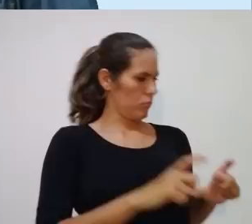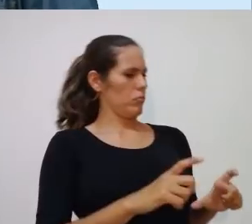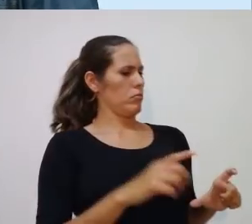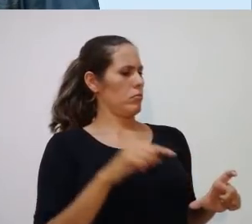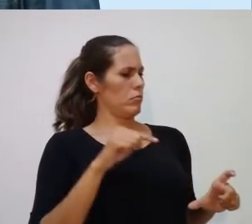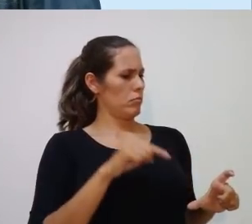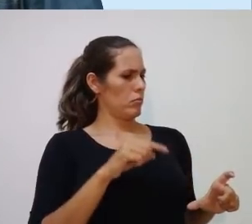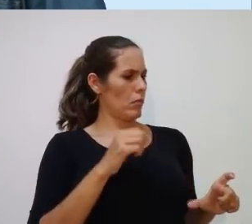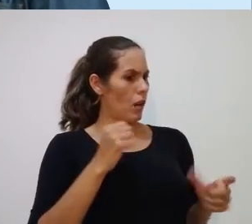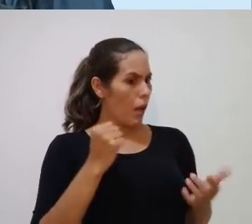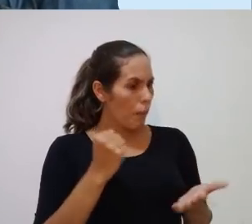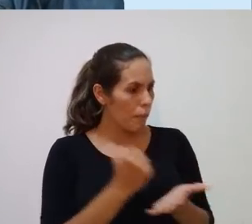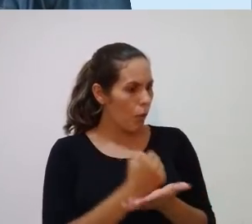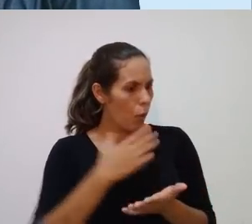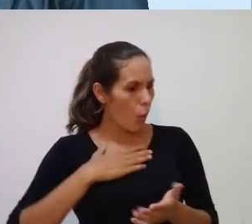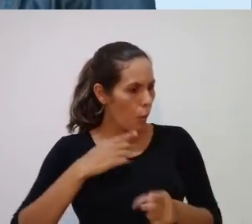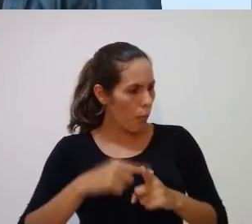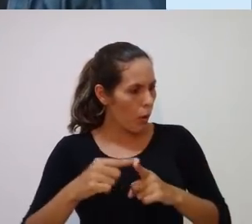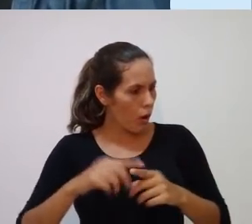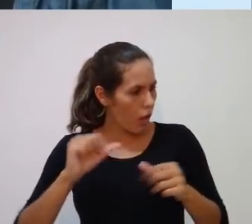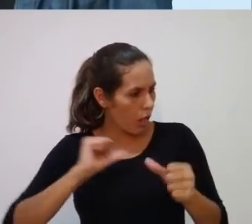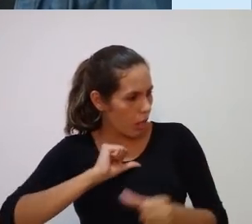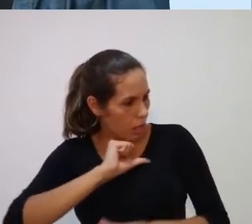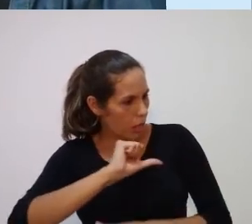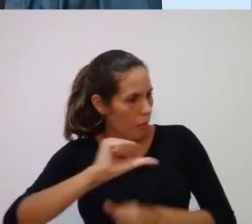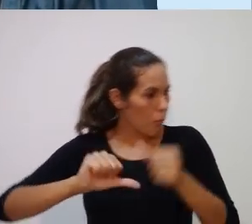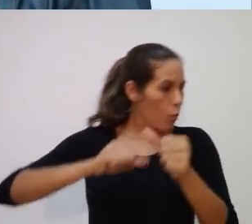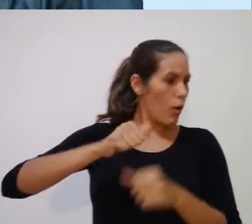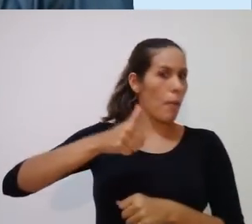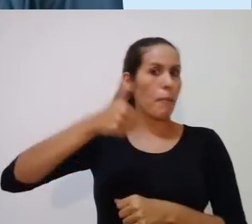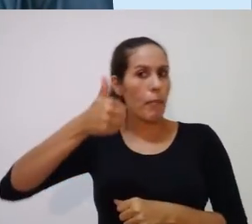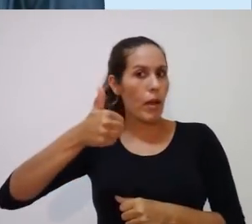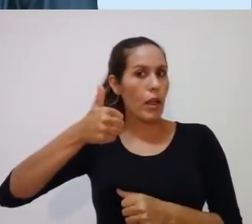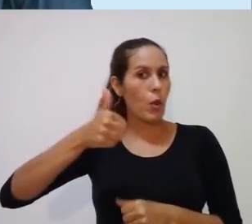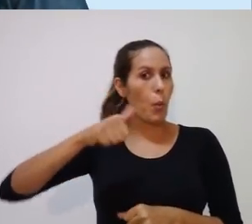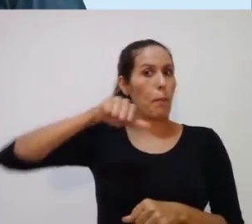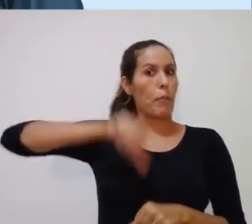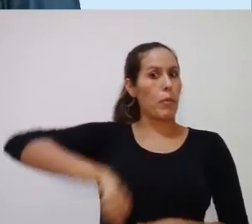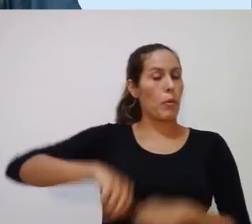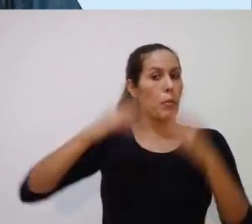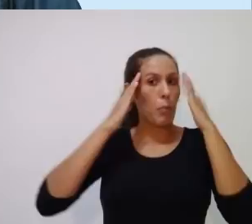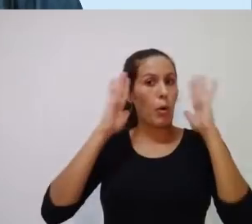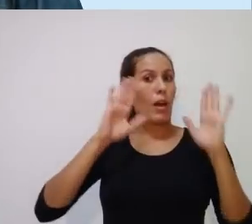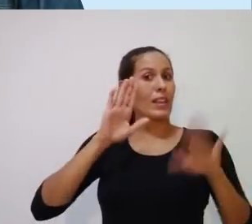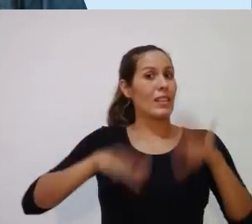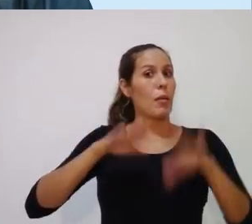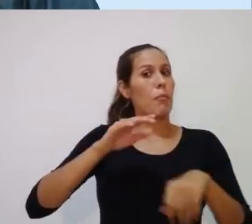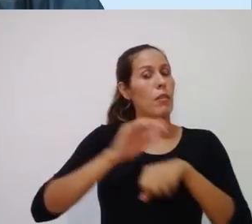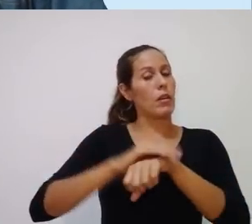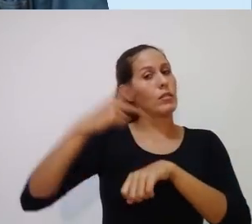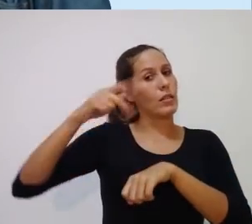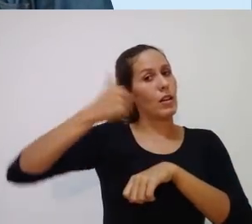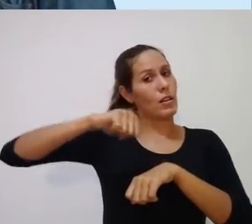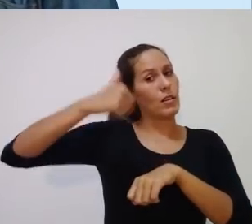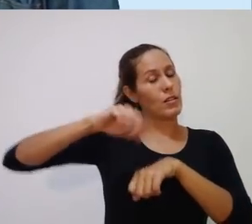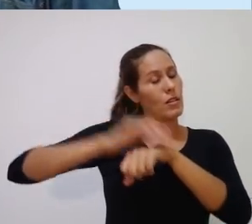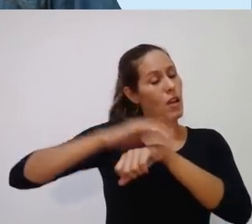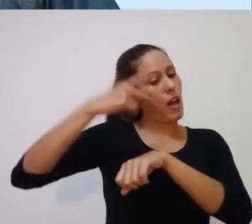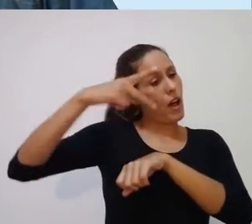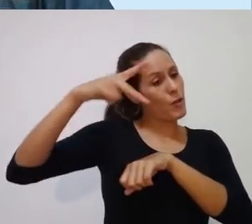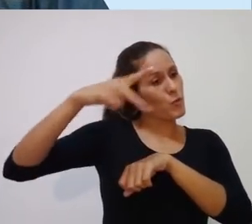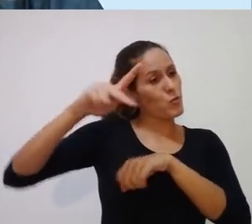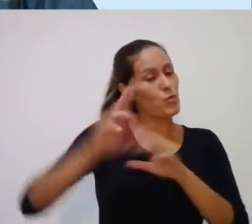mudou. Se para melhor ou para pior, depende da sua análise ao final de toda a tua investigação. Mas